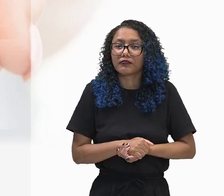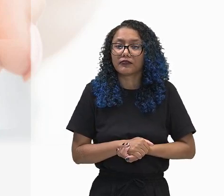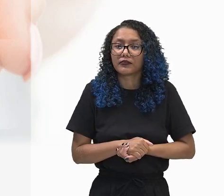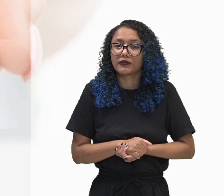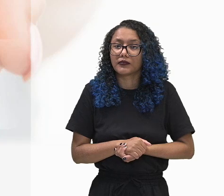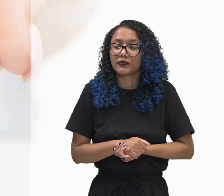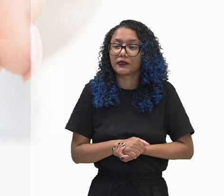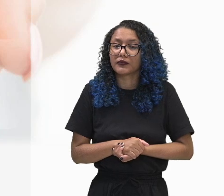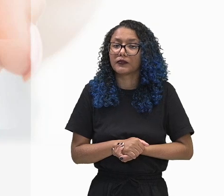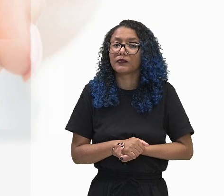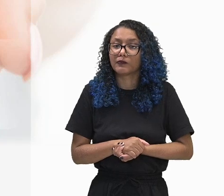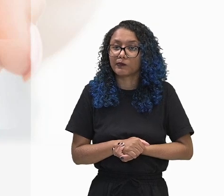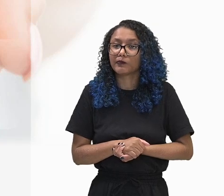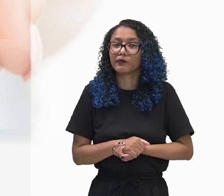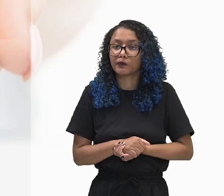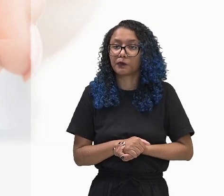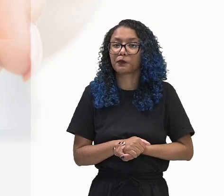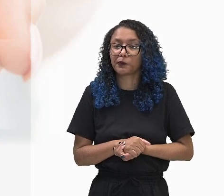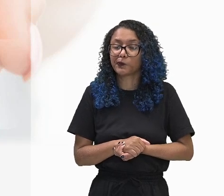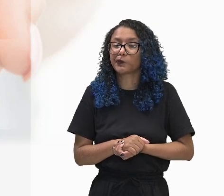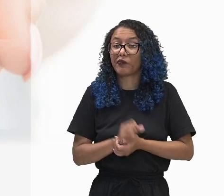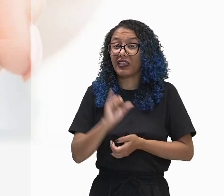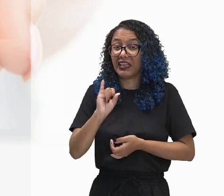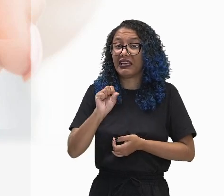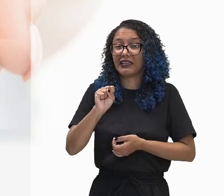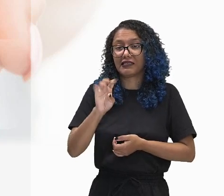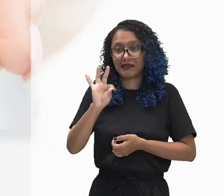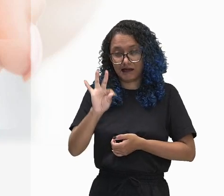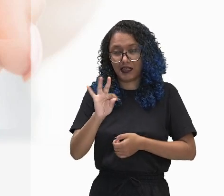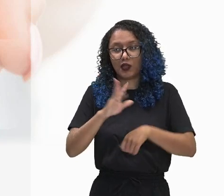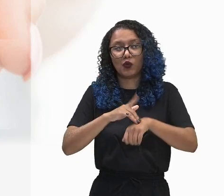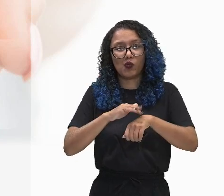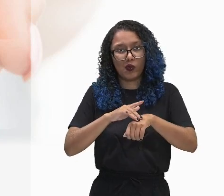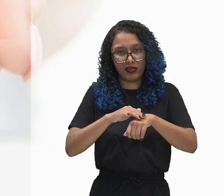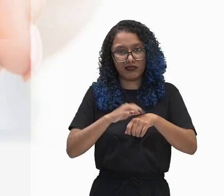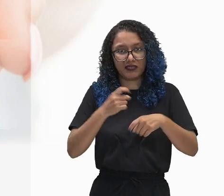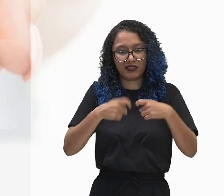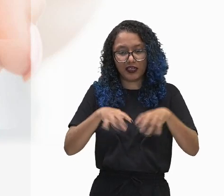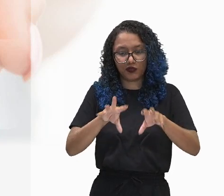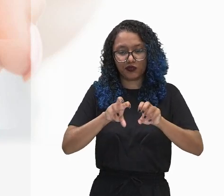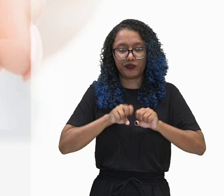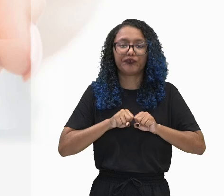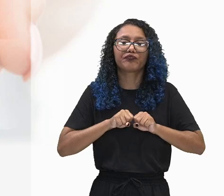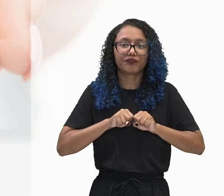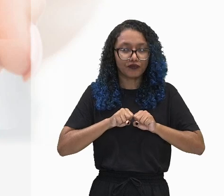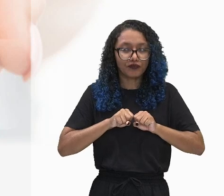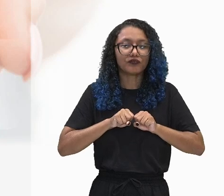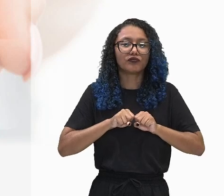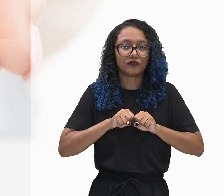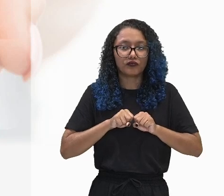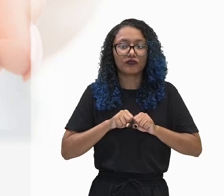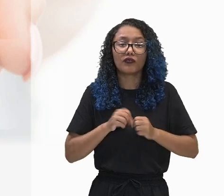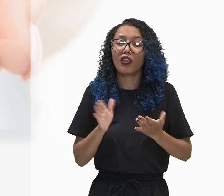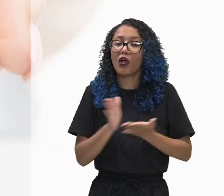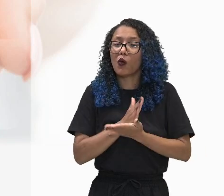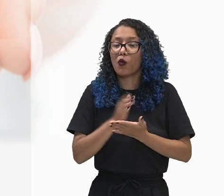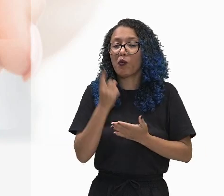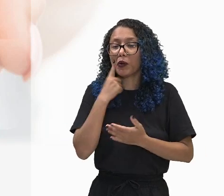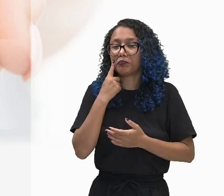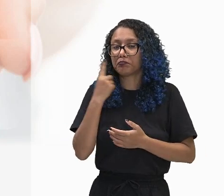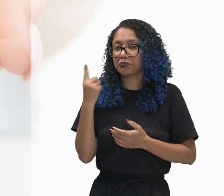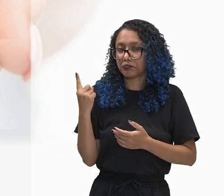à presença de infecções sexualmente transmissíveis. Algumas delas aqui estou citando, a clamídia,